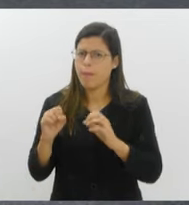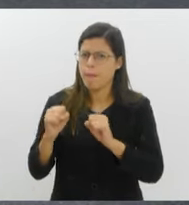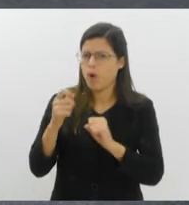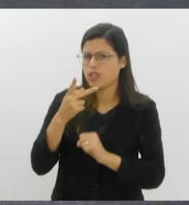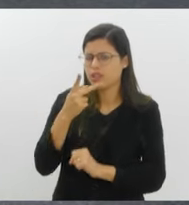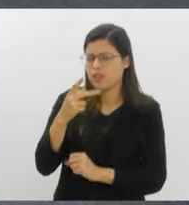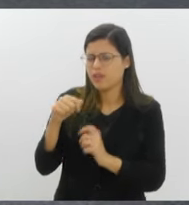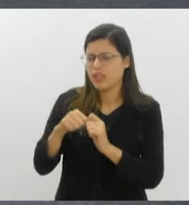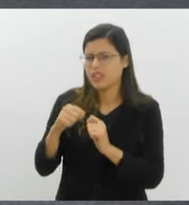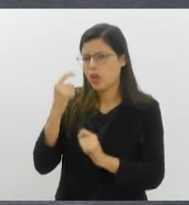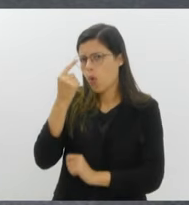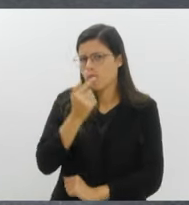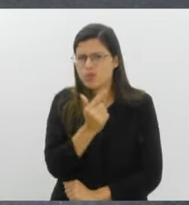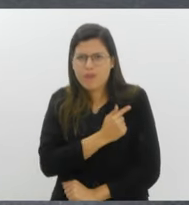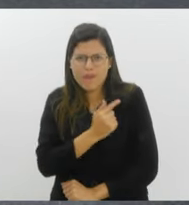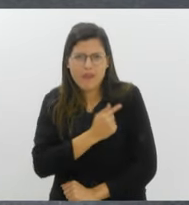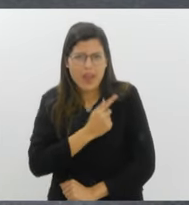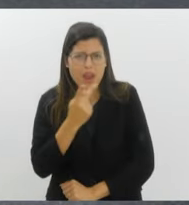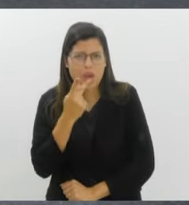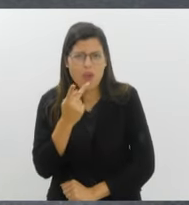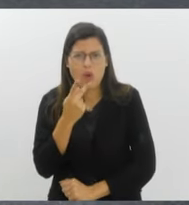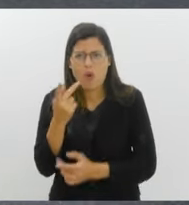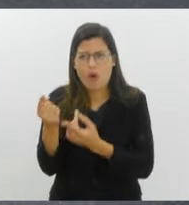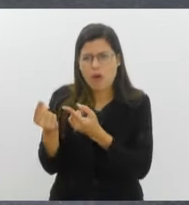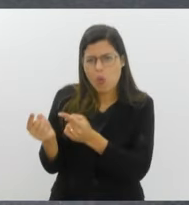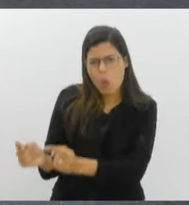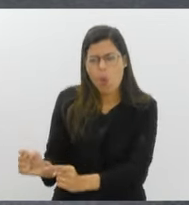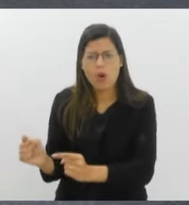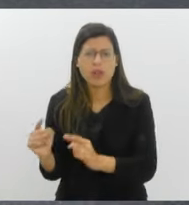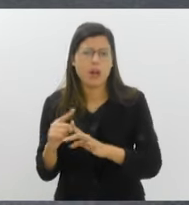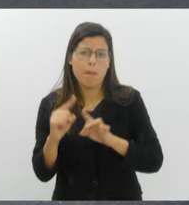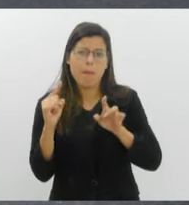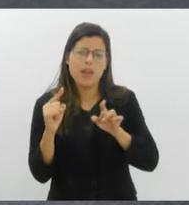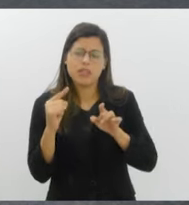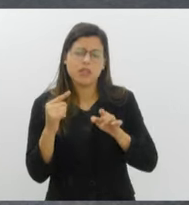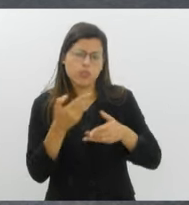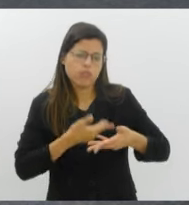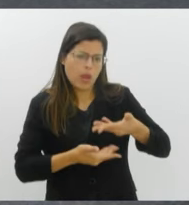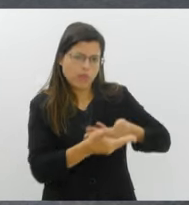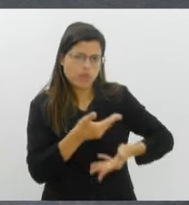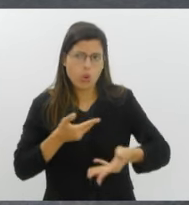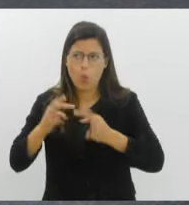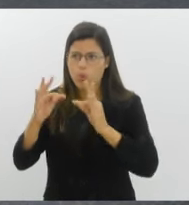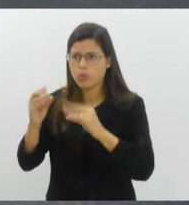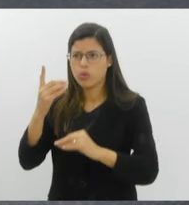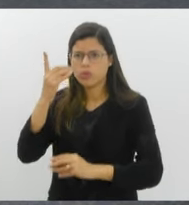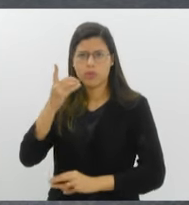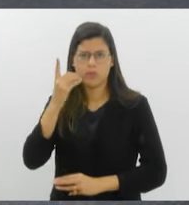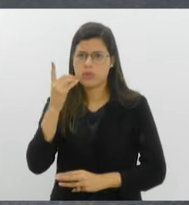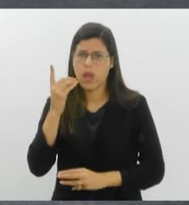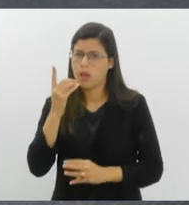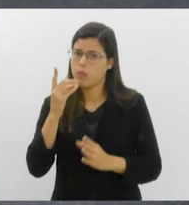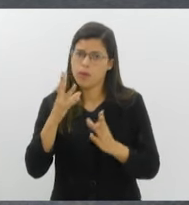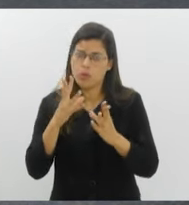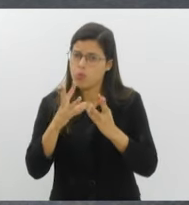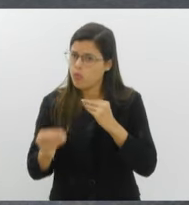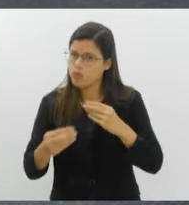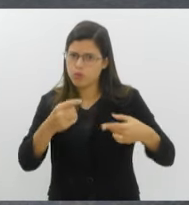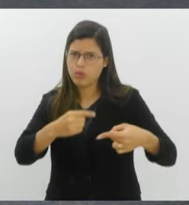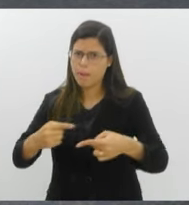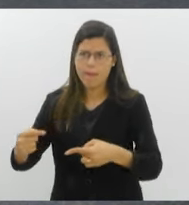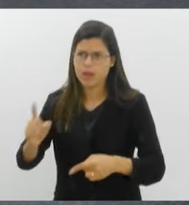sou grosseiro, qualquer coisa. Tenho uma relação harmoniosa com todos os deputados dessa casa. Eu não fujo de confronto, como Vossa Excelência também